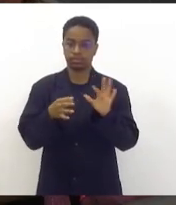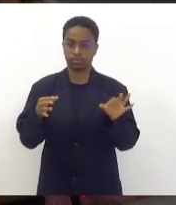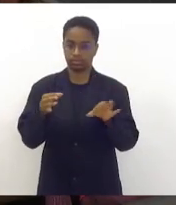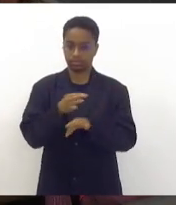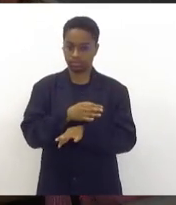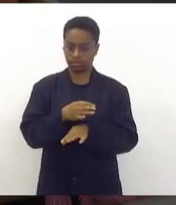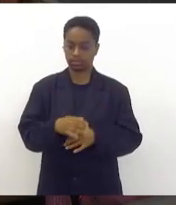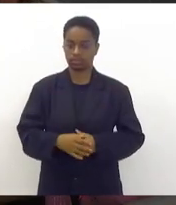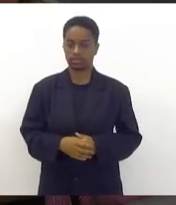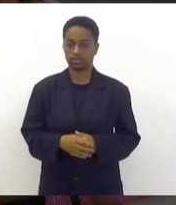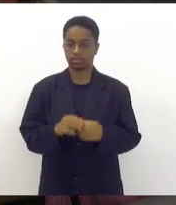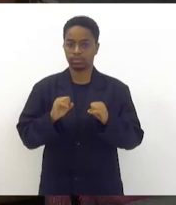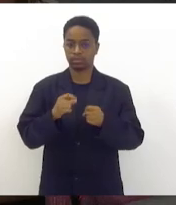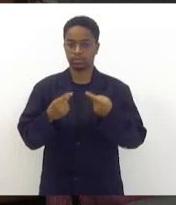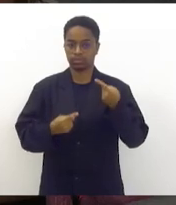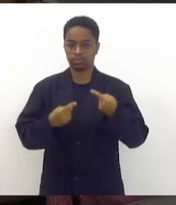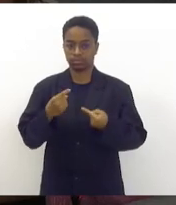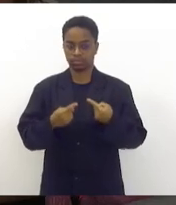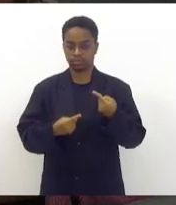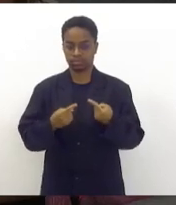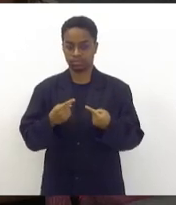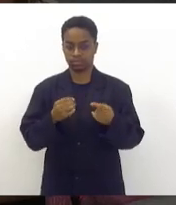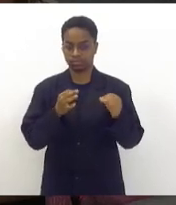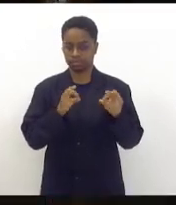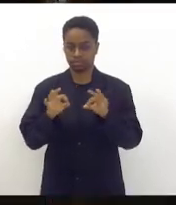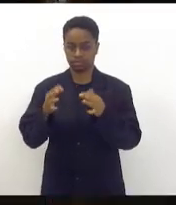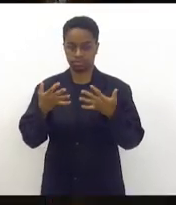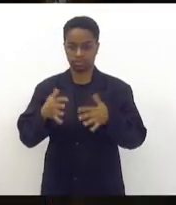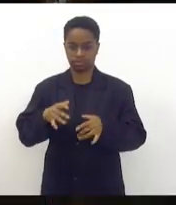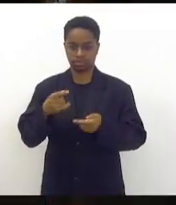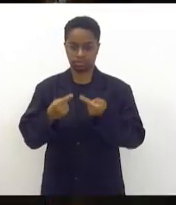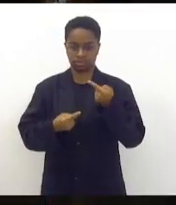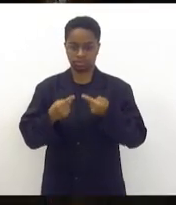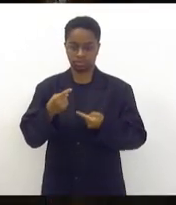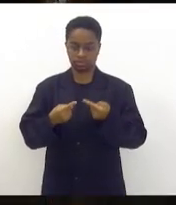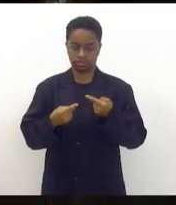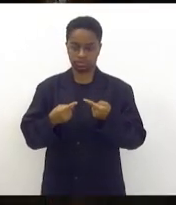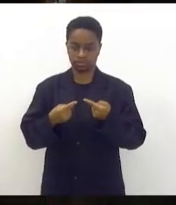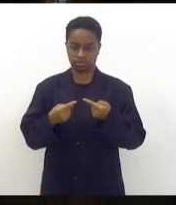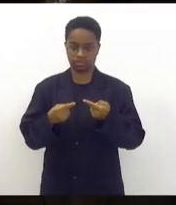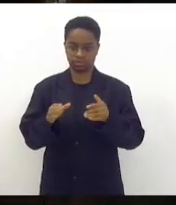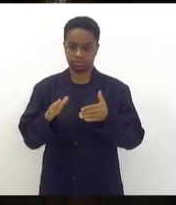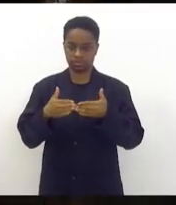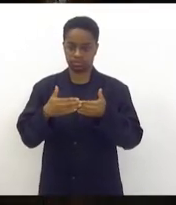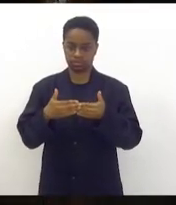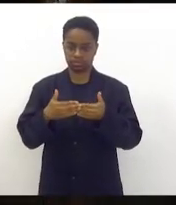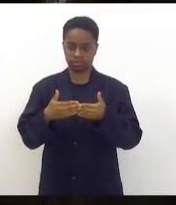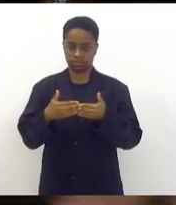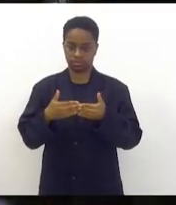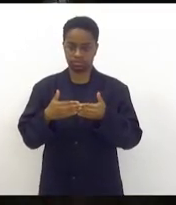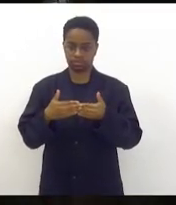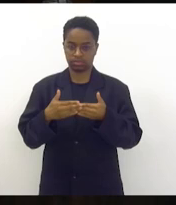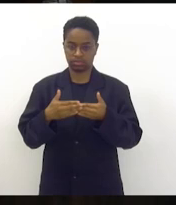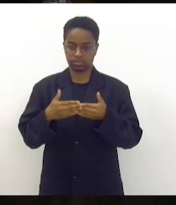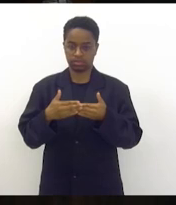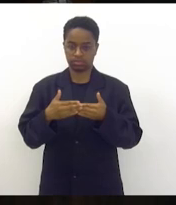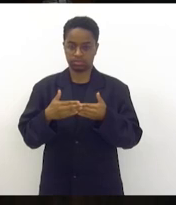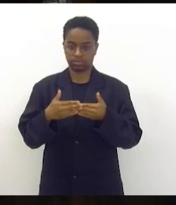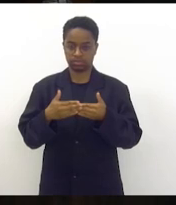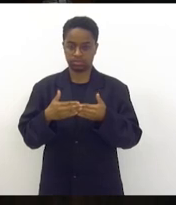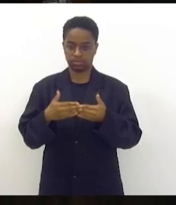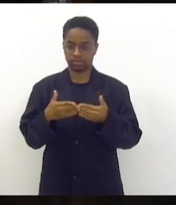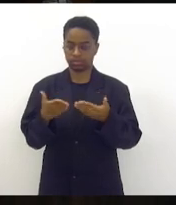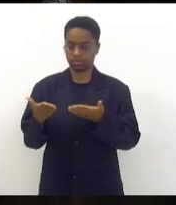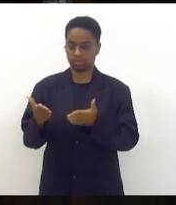emitidos, em discussão, não havendo mais quem queira discutir, encerrada a discussão,